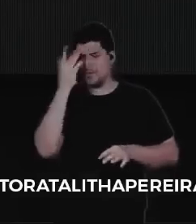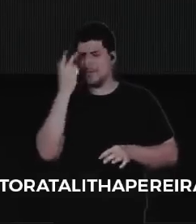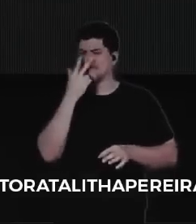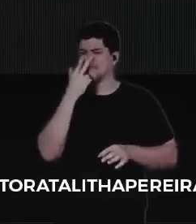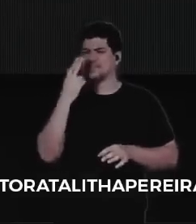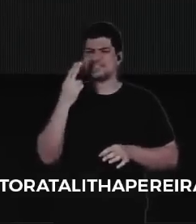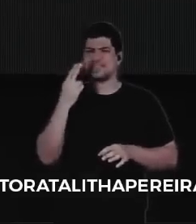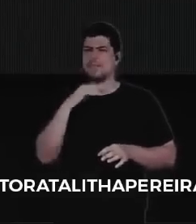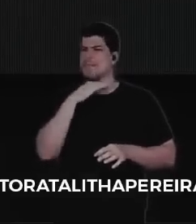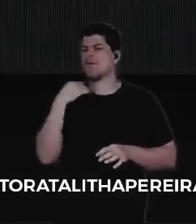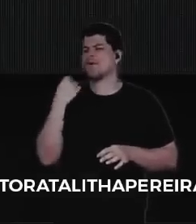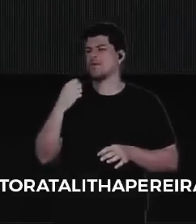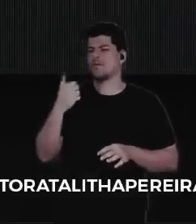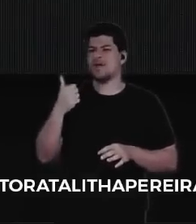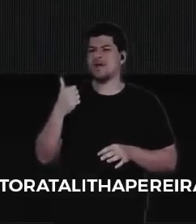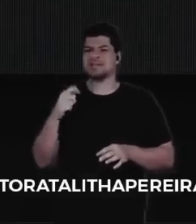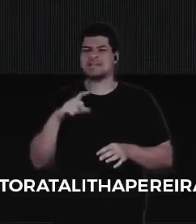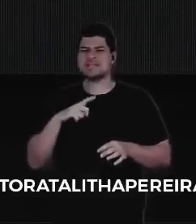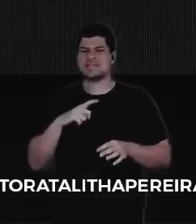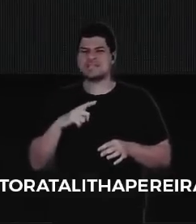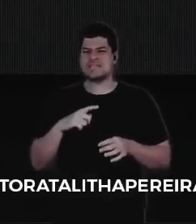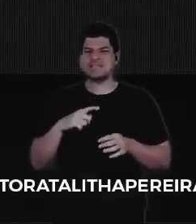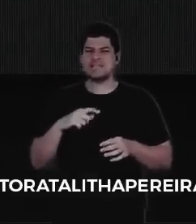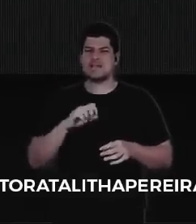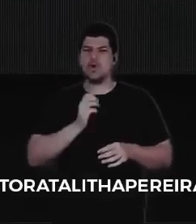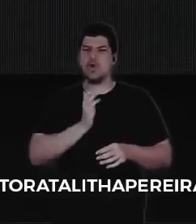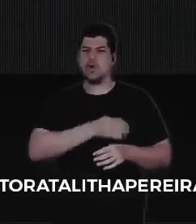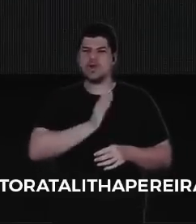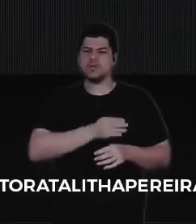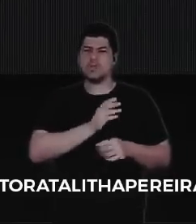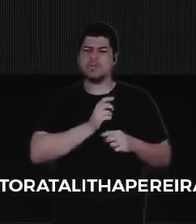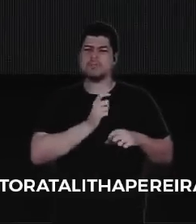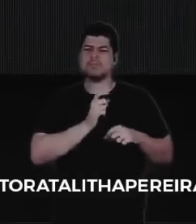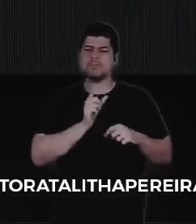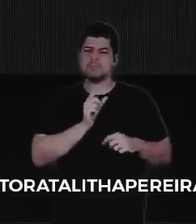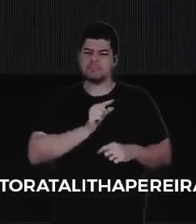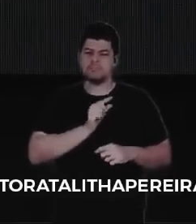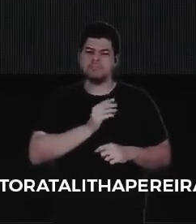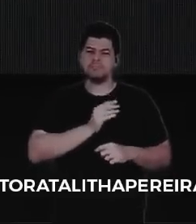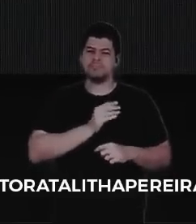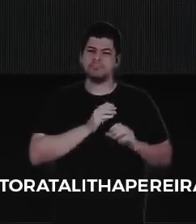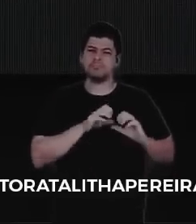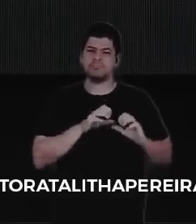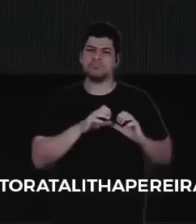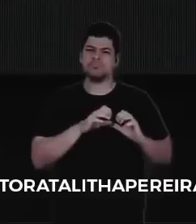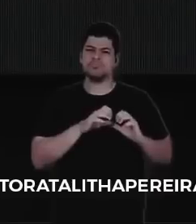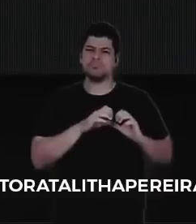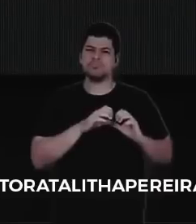pressão baixa. É ou não é? Aconteceu já, não foi? Então,